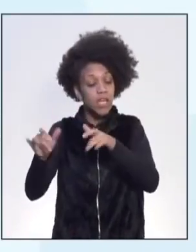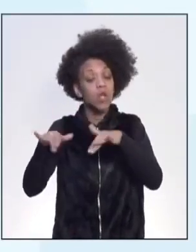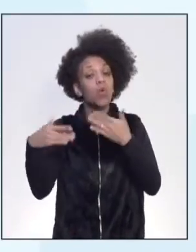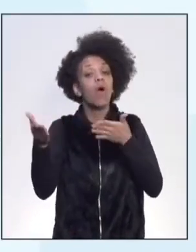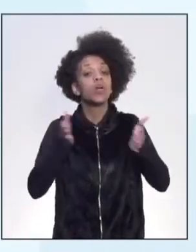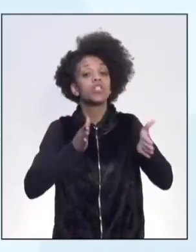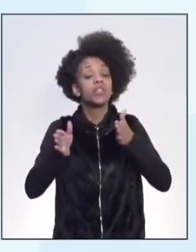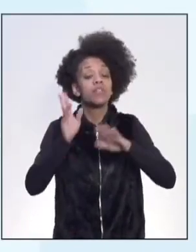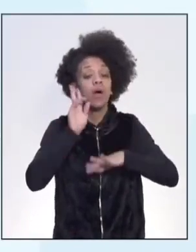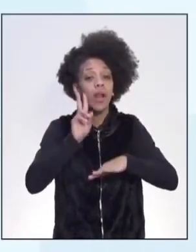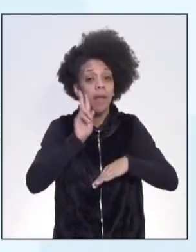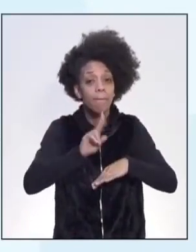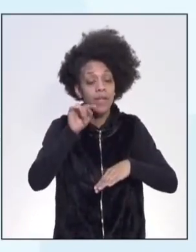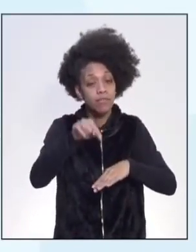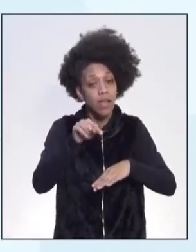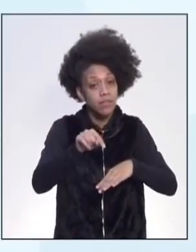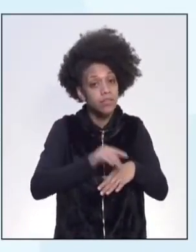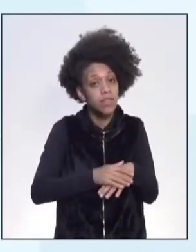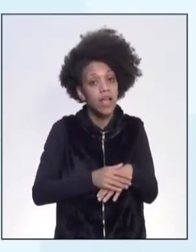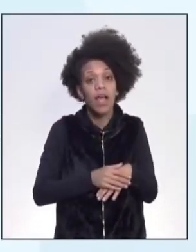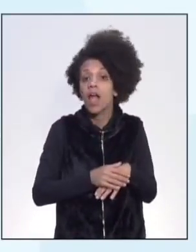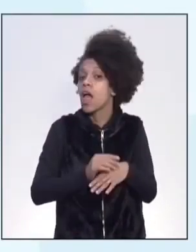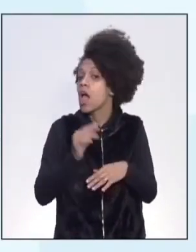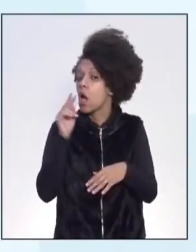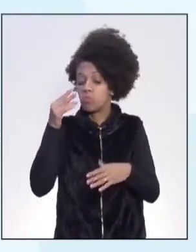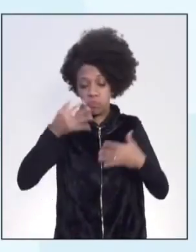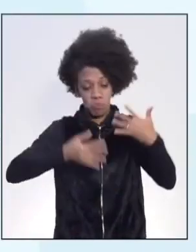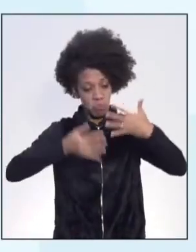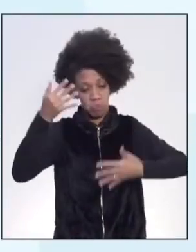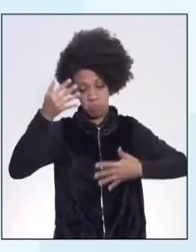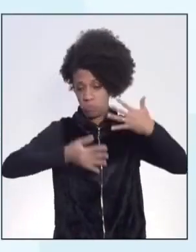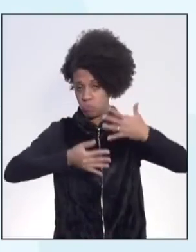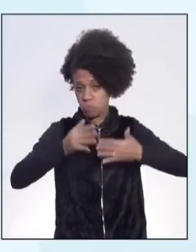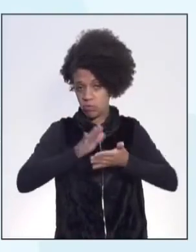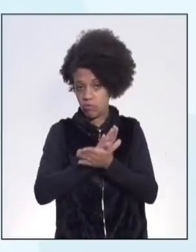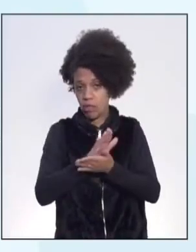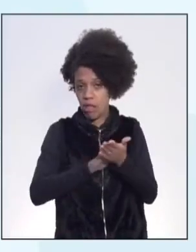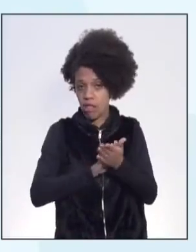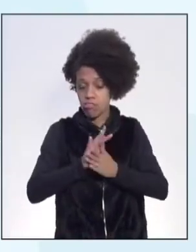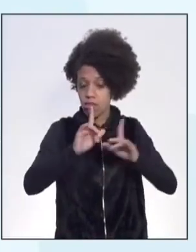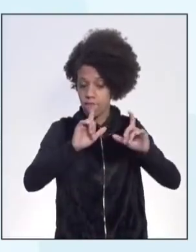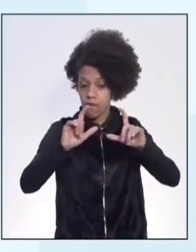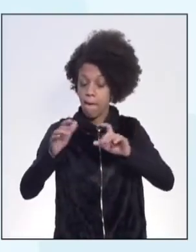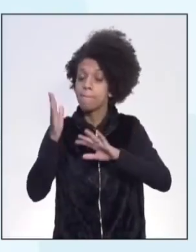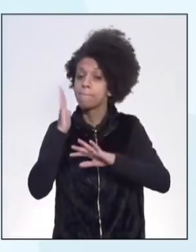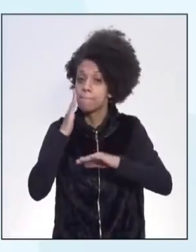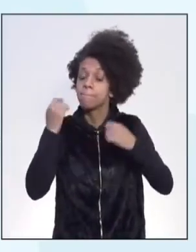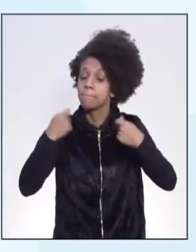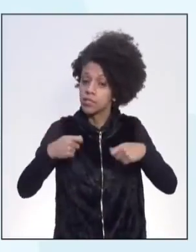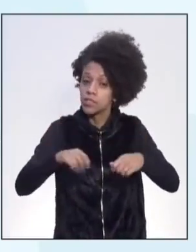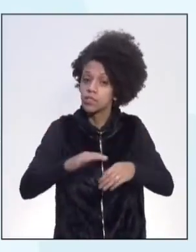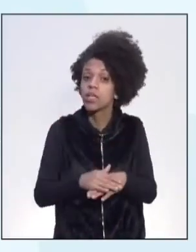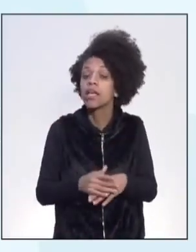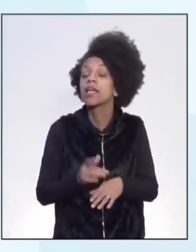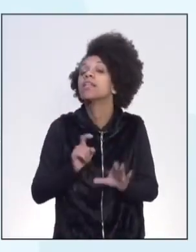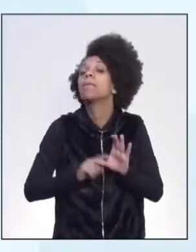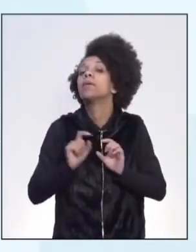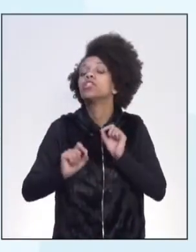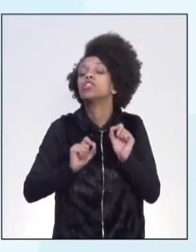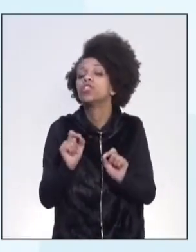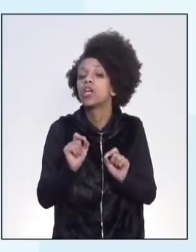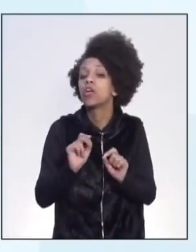direção. Lembrando que aqui eu não estou vendo, né, a minha figura, mas eu tenho que saber que isso depende de quem? Do valor